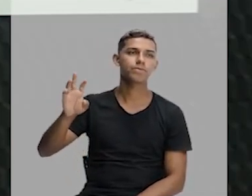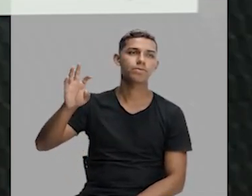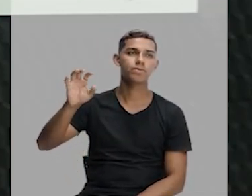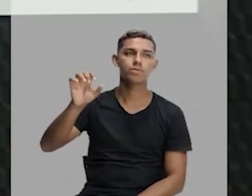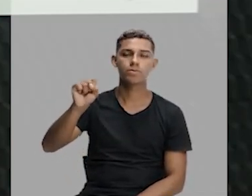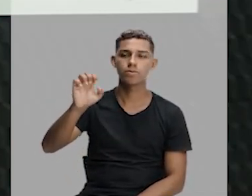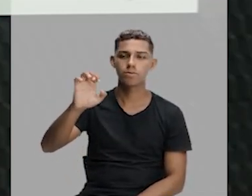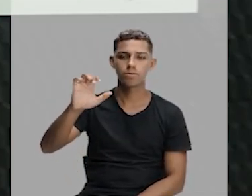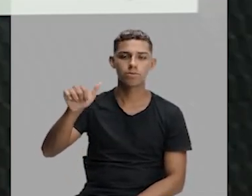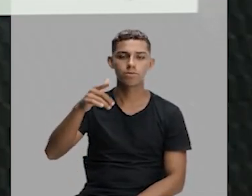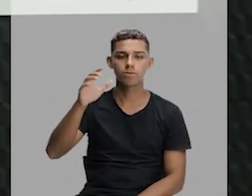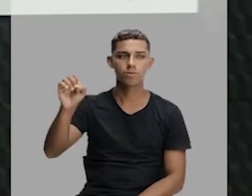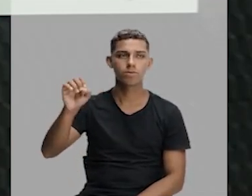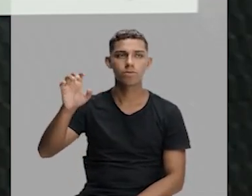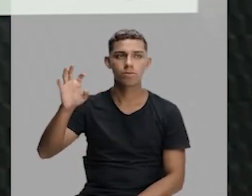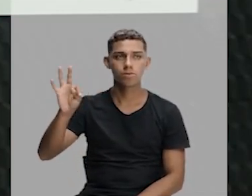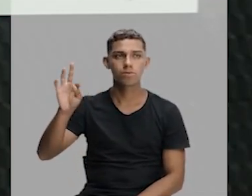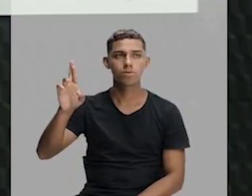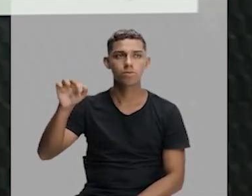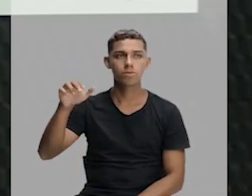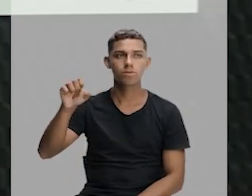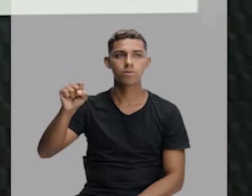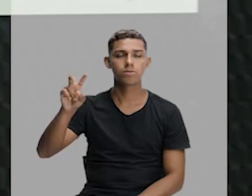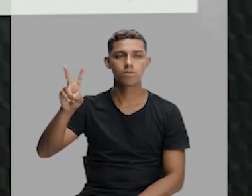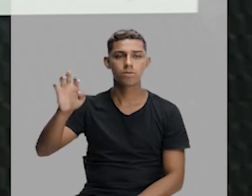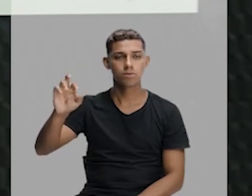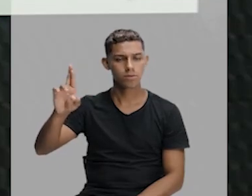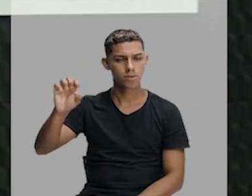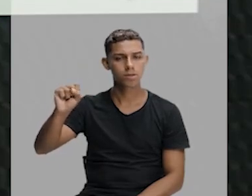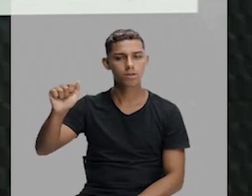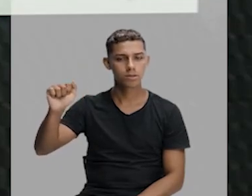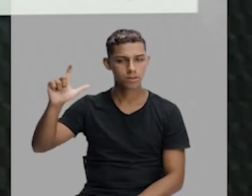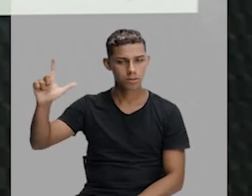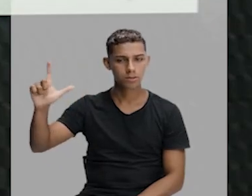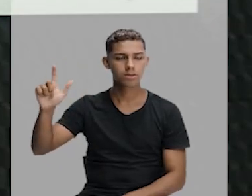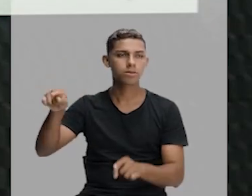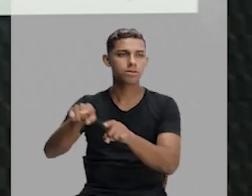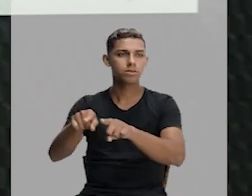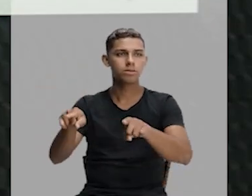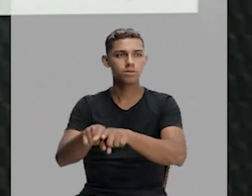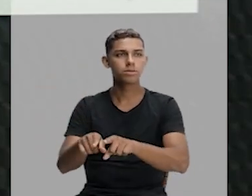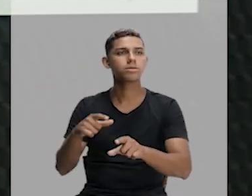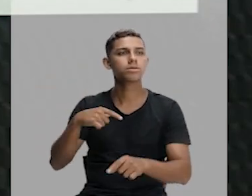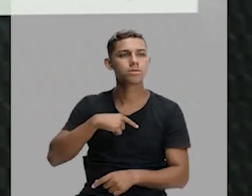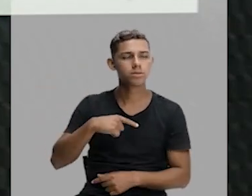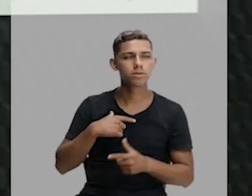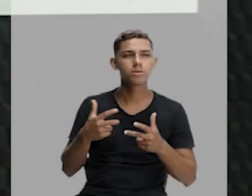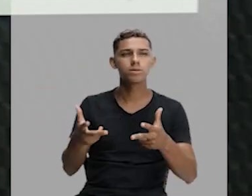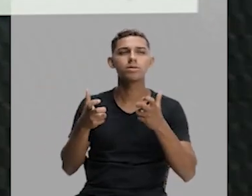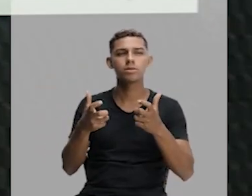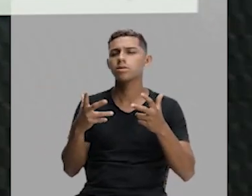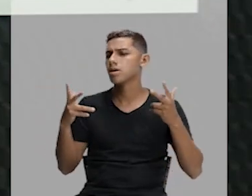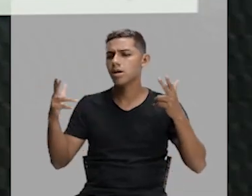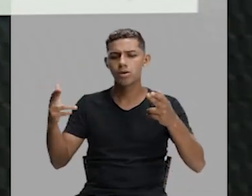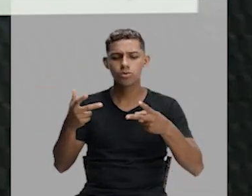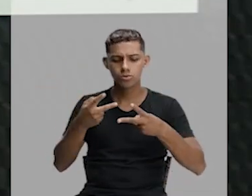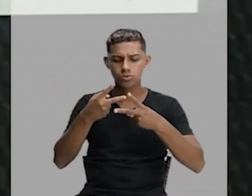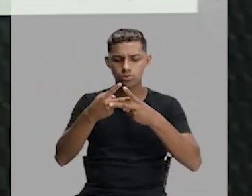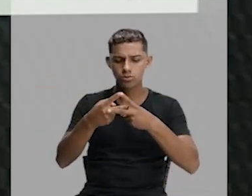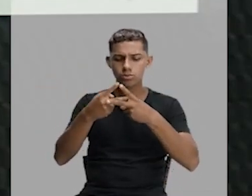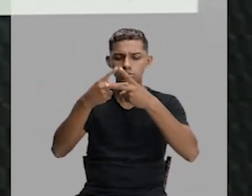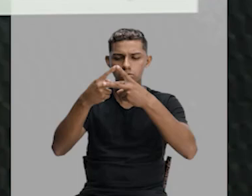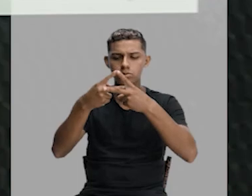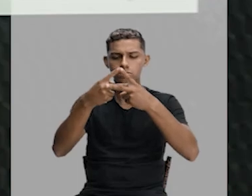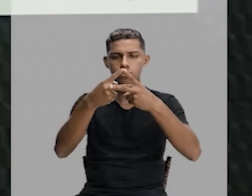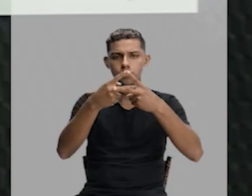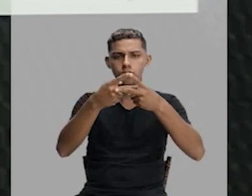de seção transversal. Perceba que a seção transversal, ela tem aí o mesmo formato da